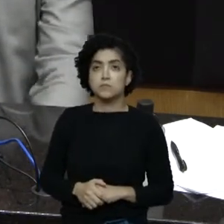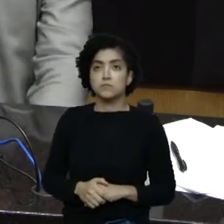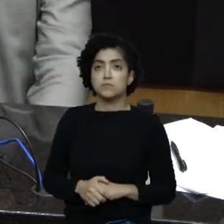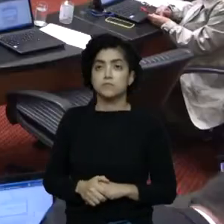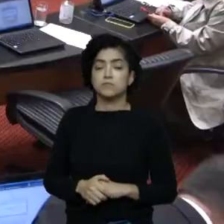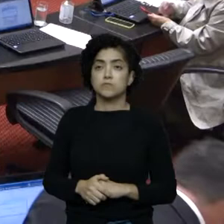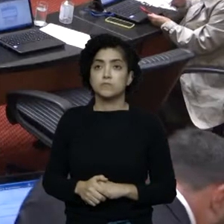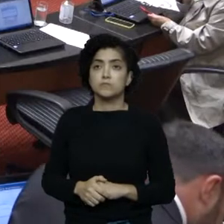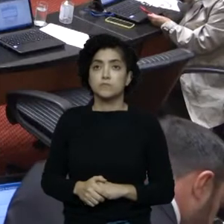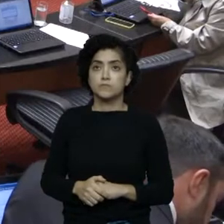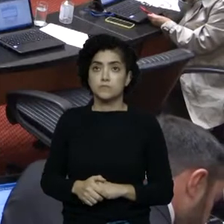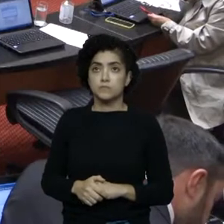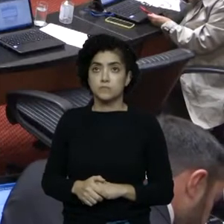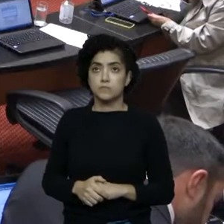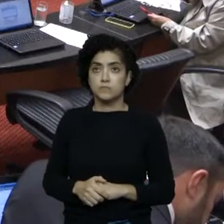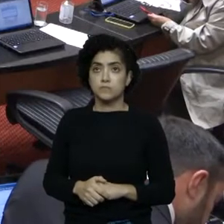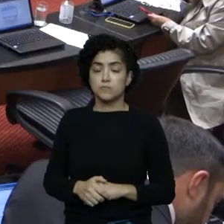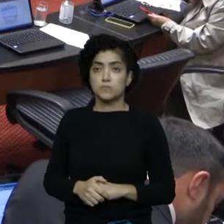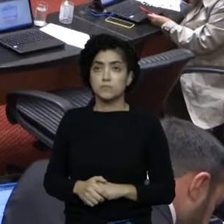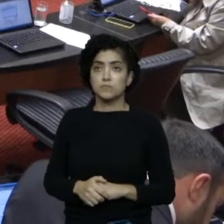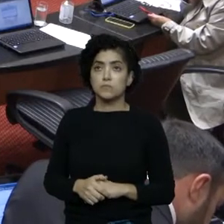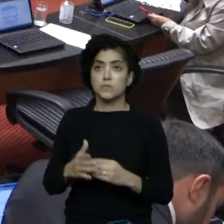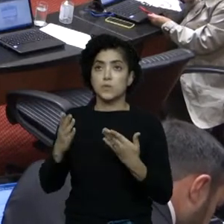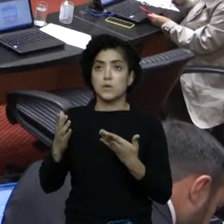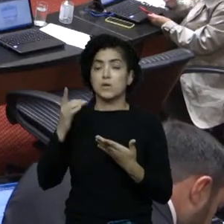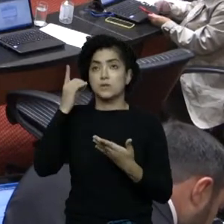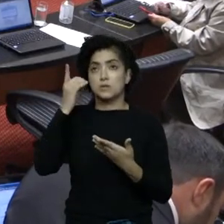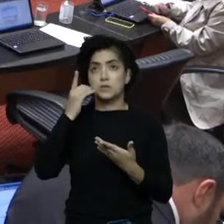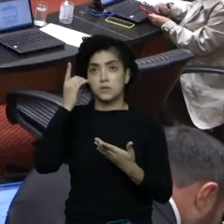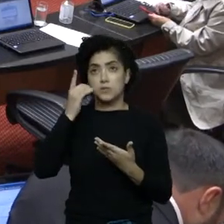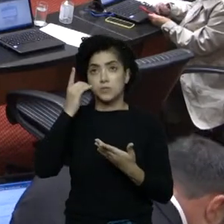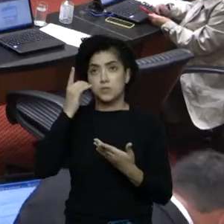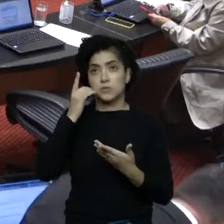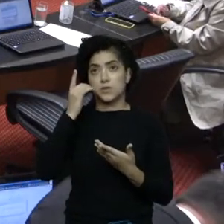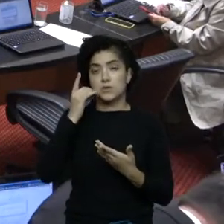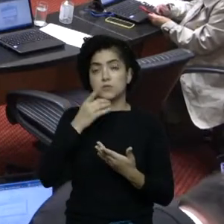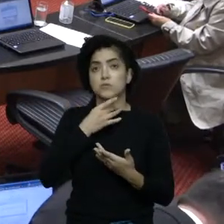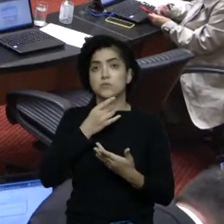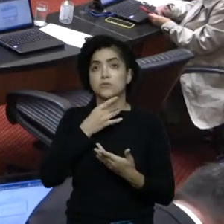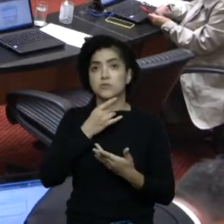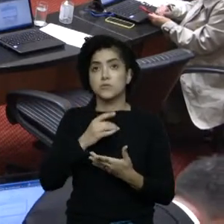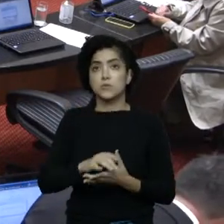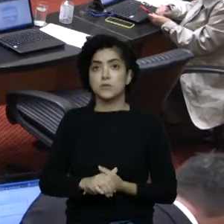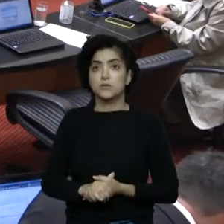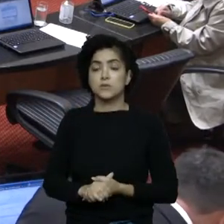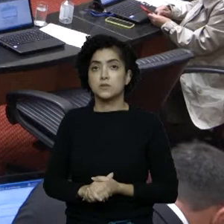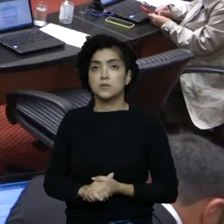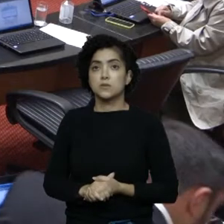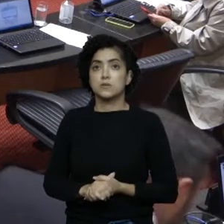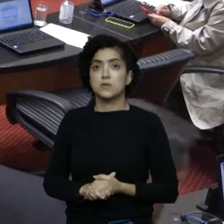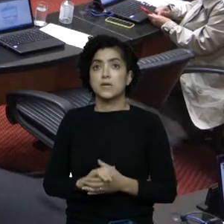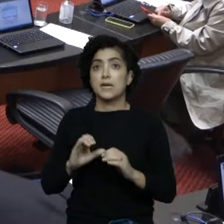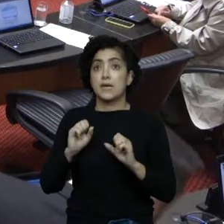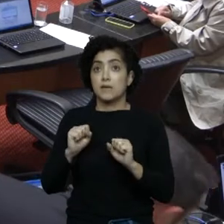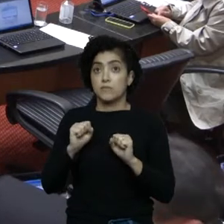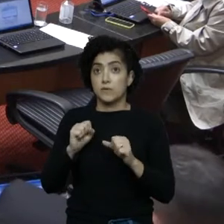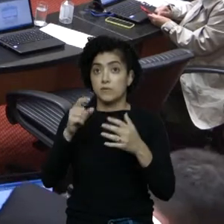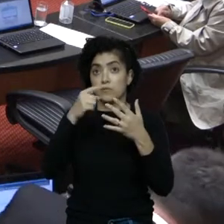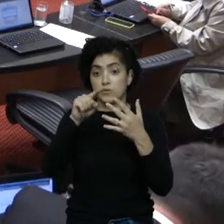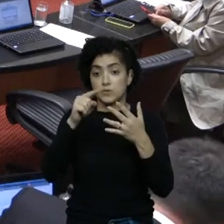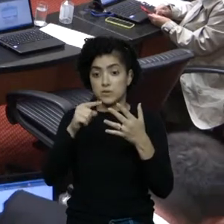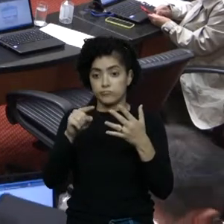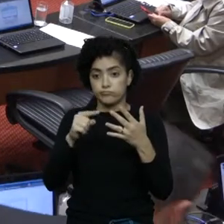enquanto o conceito da palavra ao Deputado Valdir cobalchini nós vamos voltar destaque por